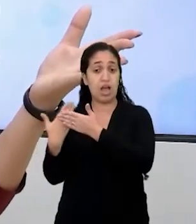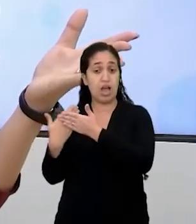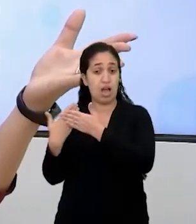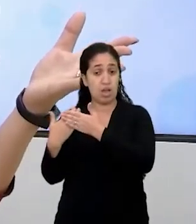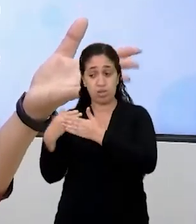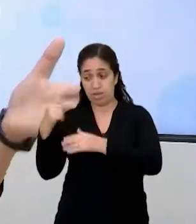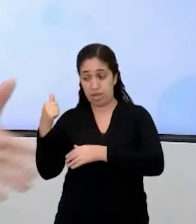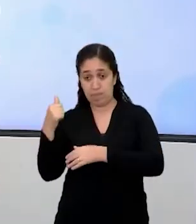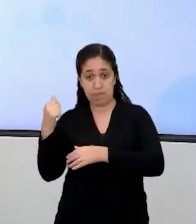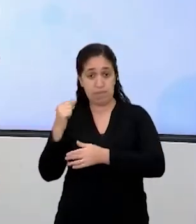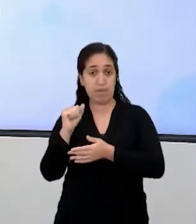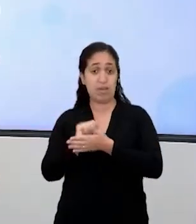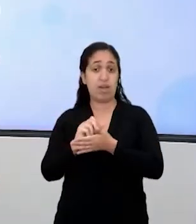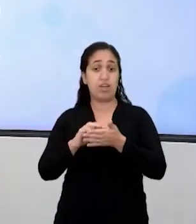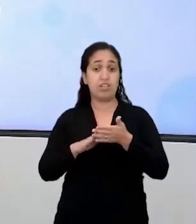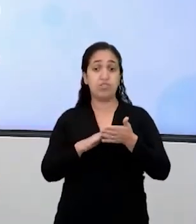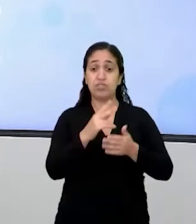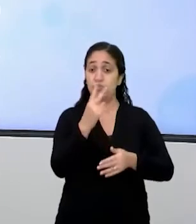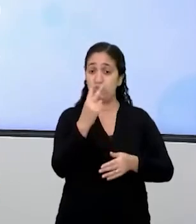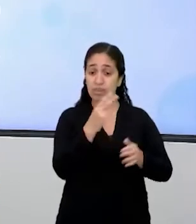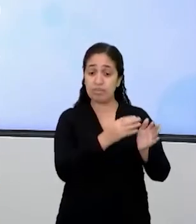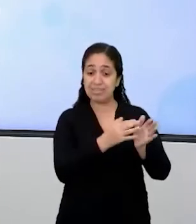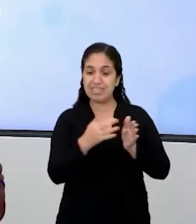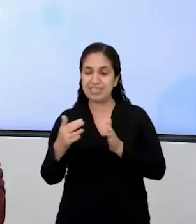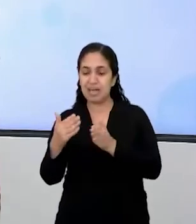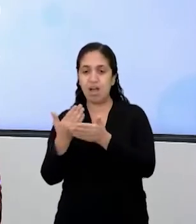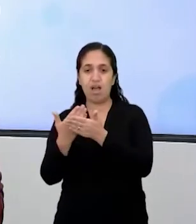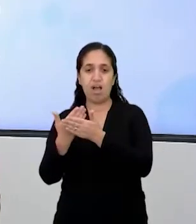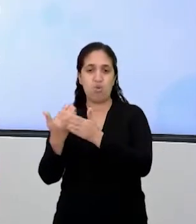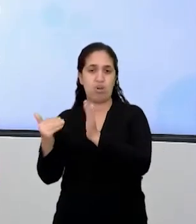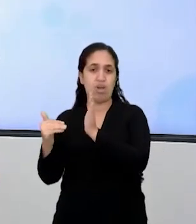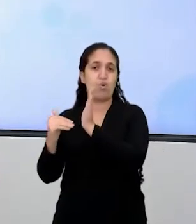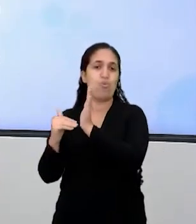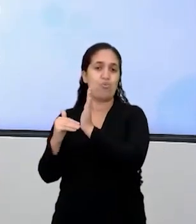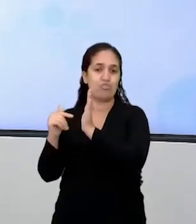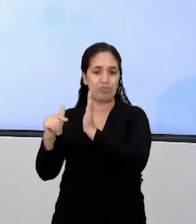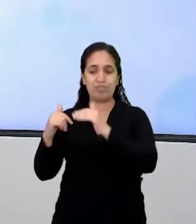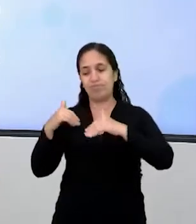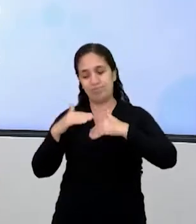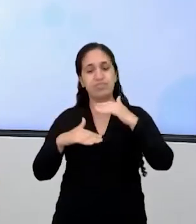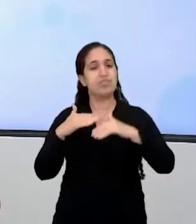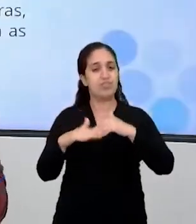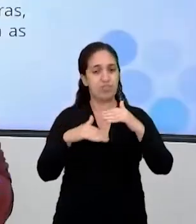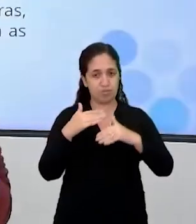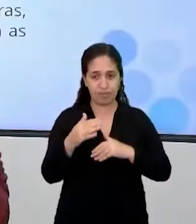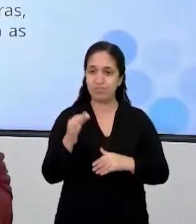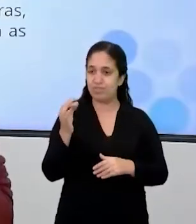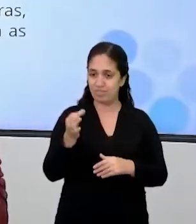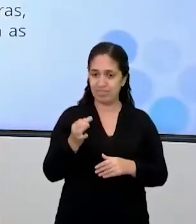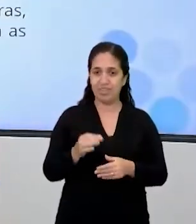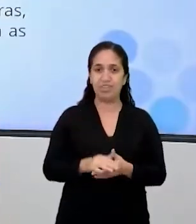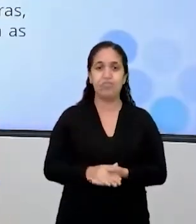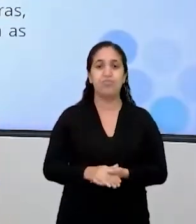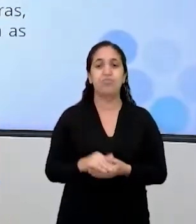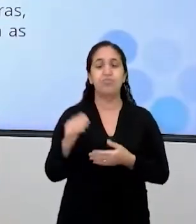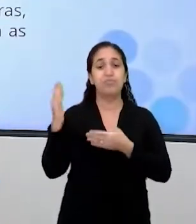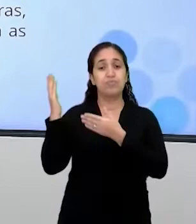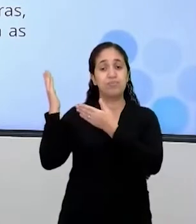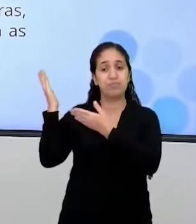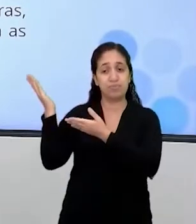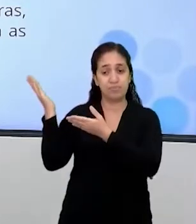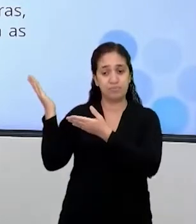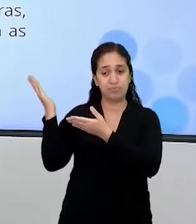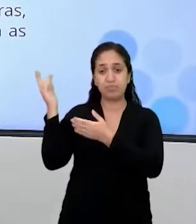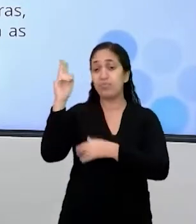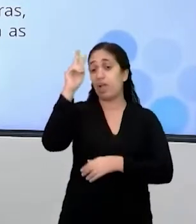aula da atividade 2 até a última aula, que foi a do nosso desenvolvimento, tá certo? Então vamos aqui,